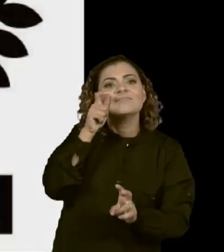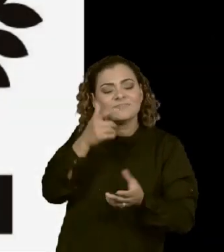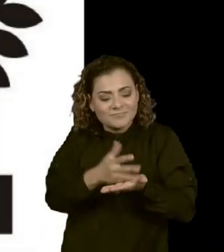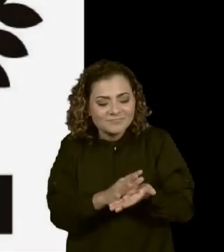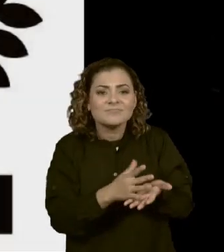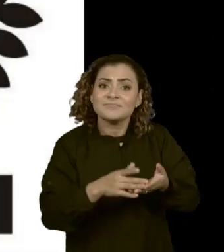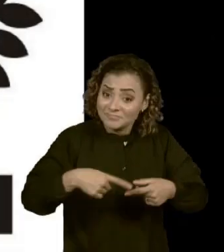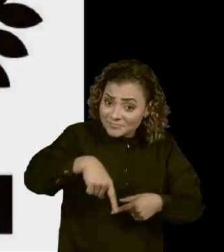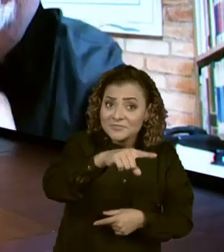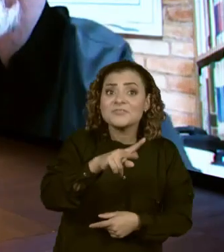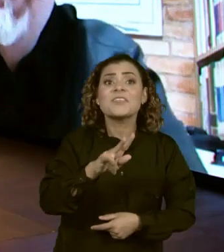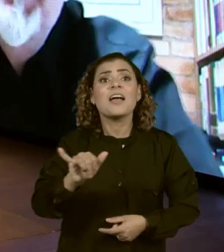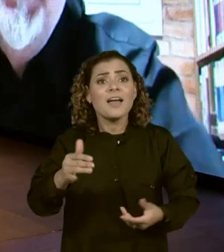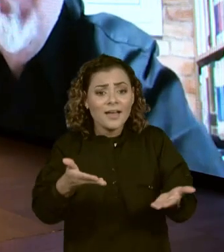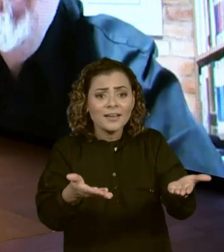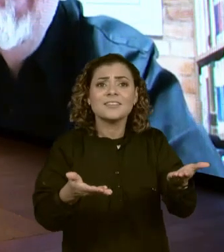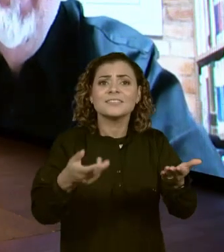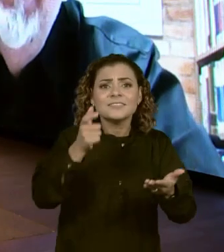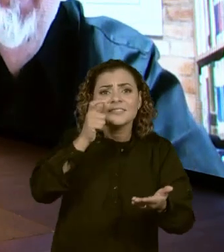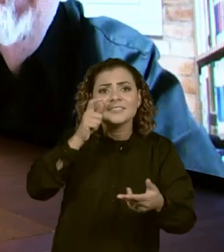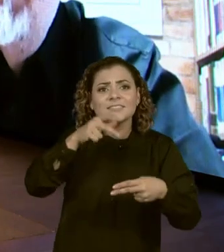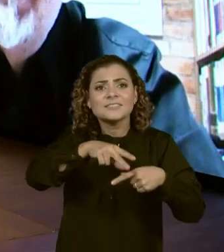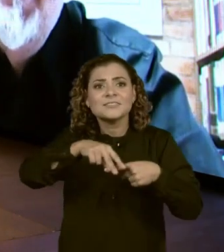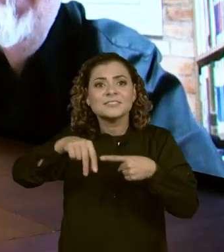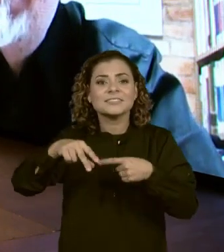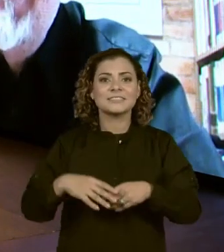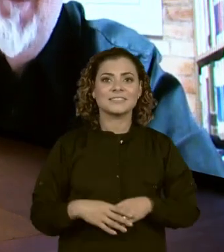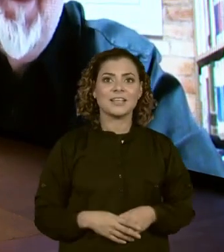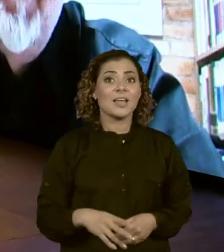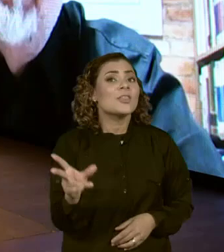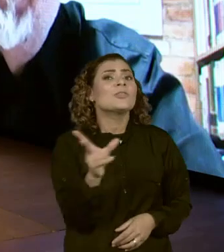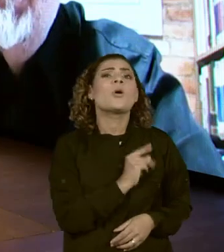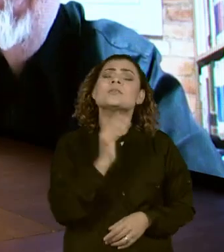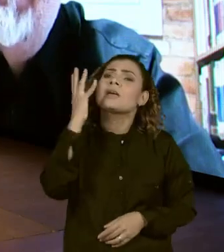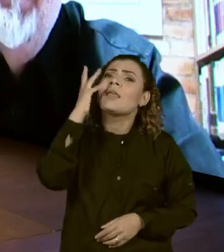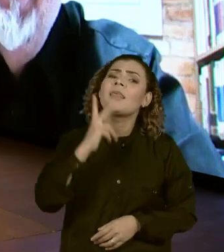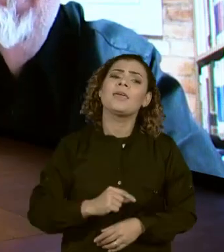quem nunca viu o samba amanhecer, vai no Bexiga pra ver.